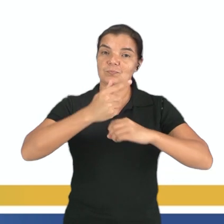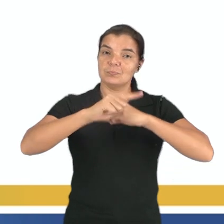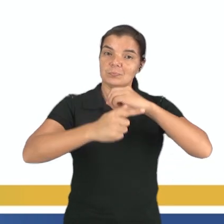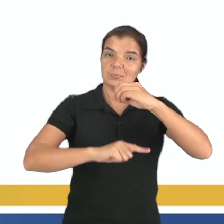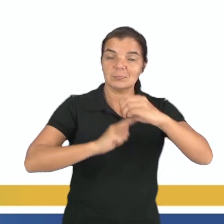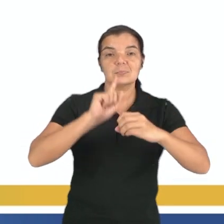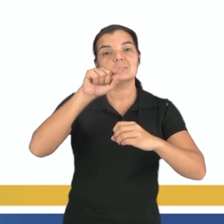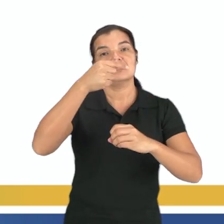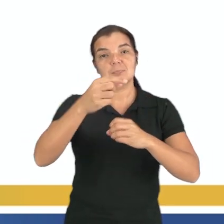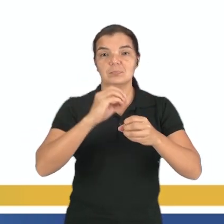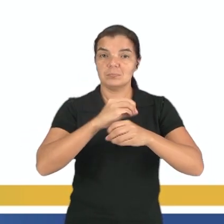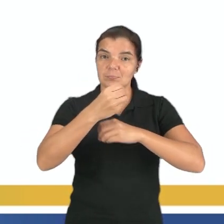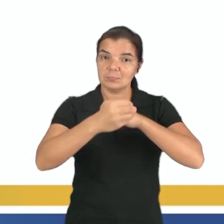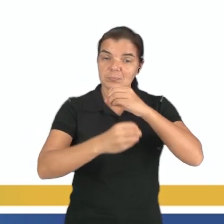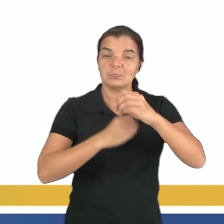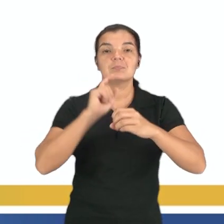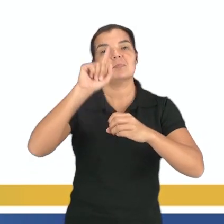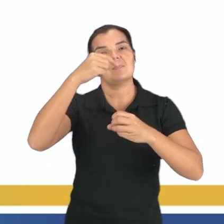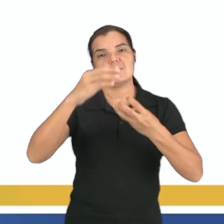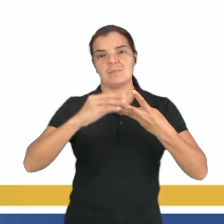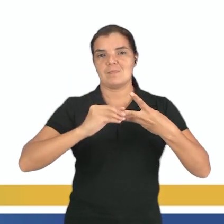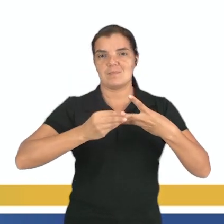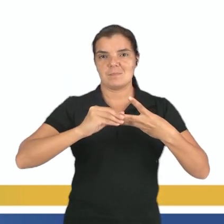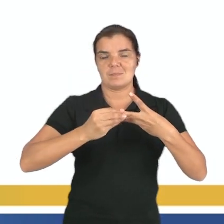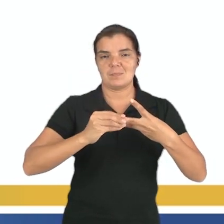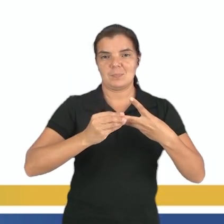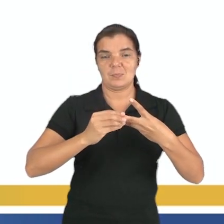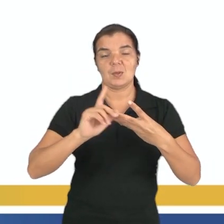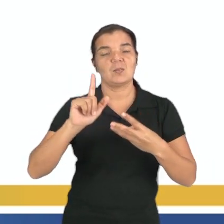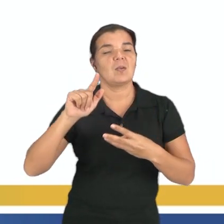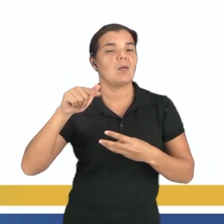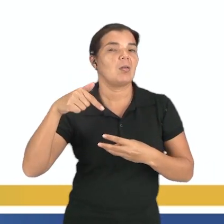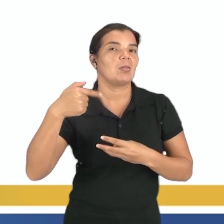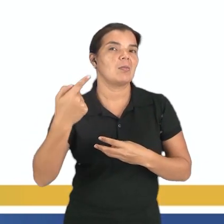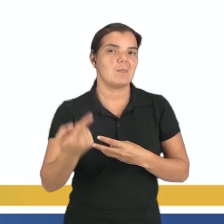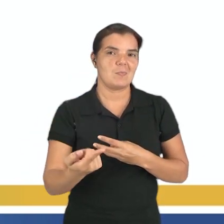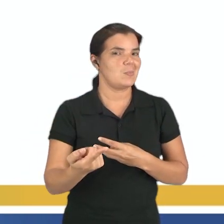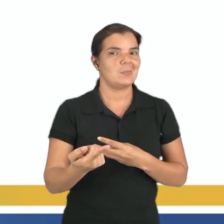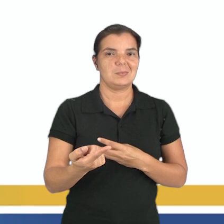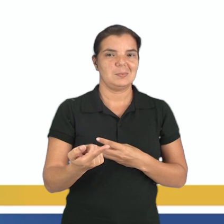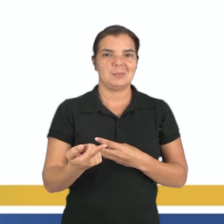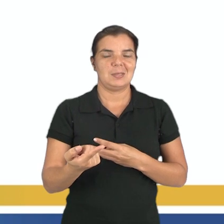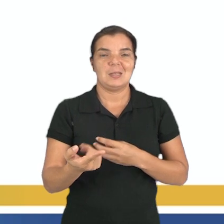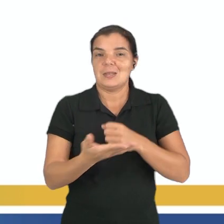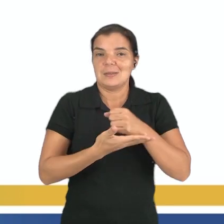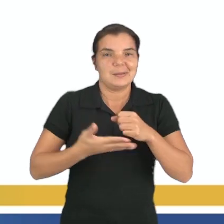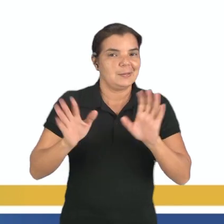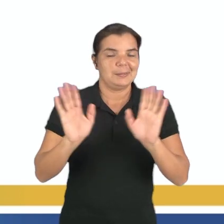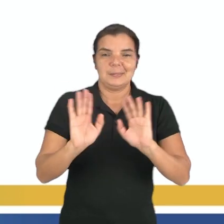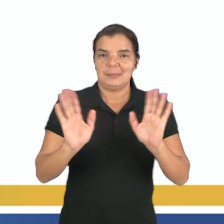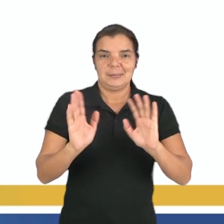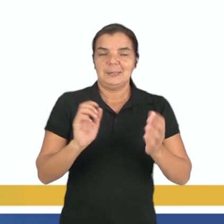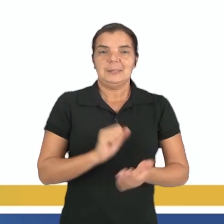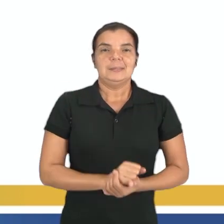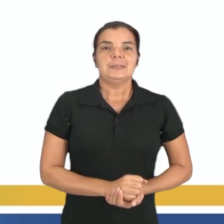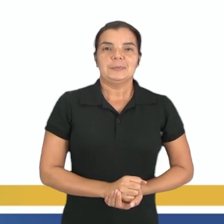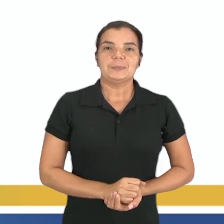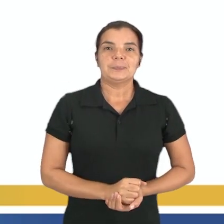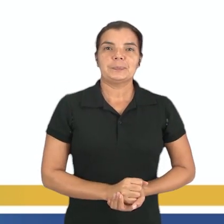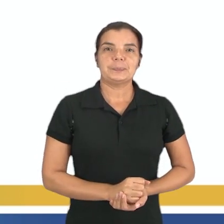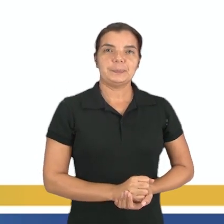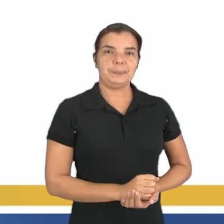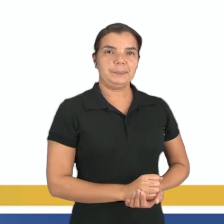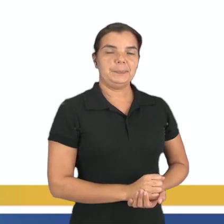as moléculas e as células. Os órgãos vêm só bem depois, eles não são básicos assim como está dizendo aí nessa